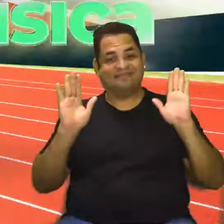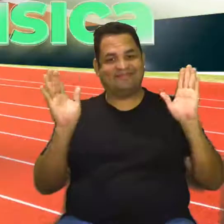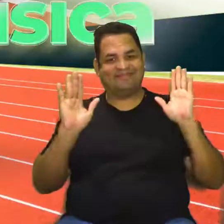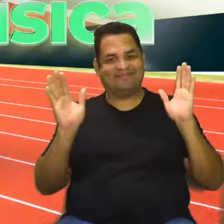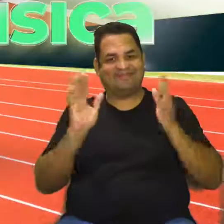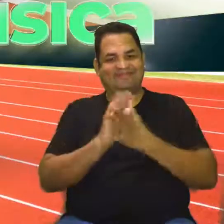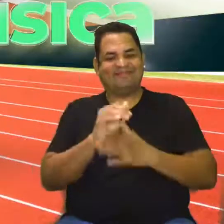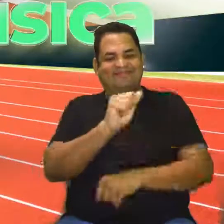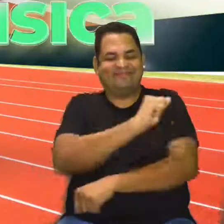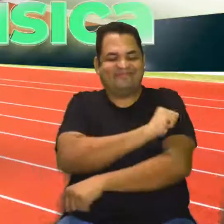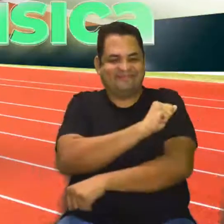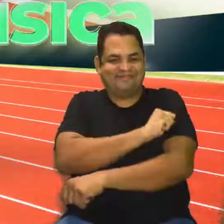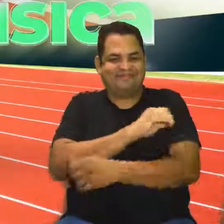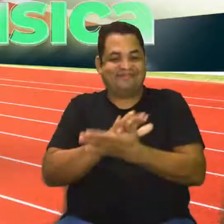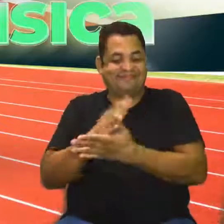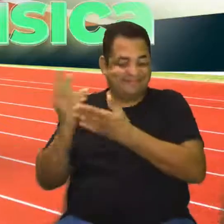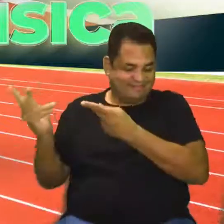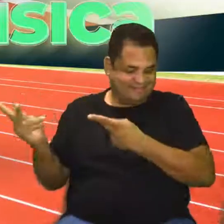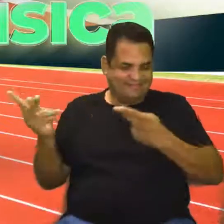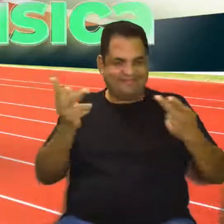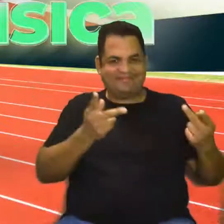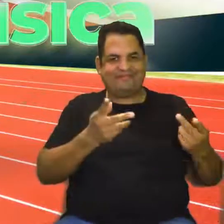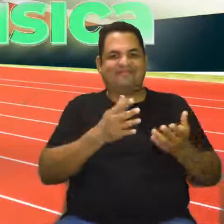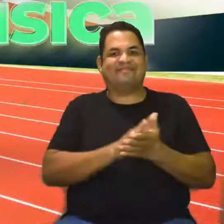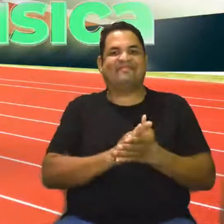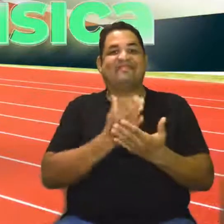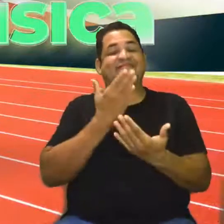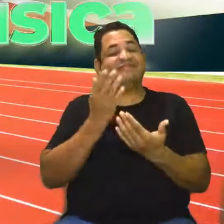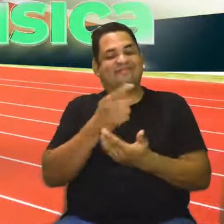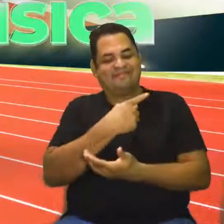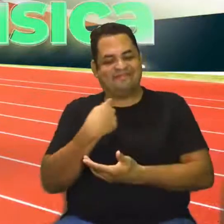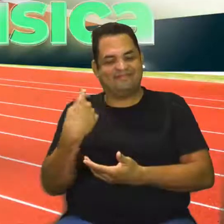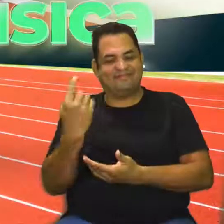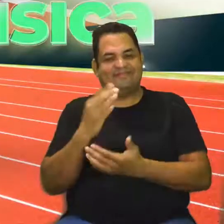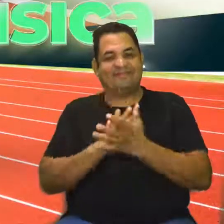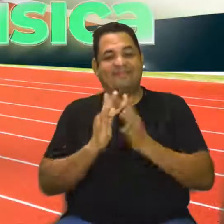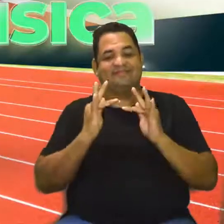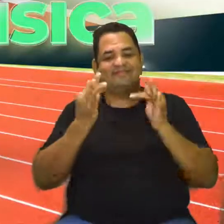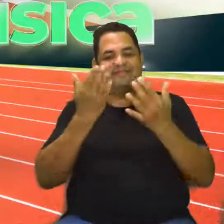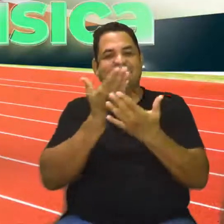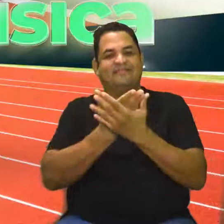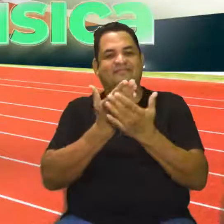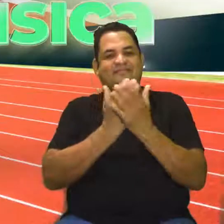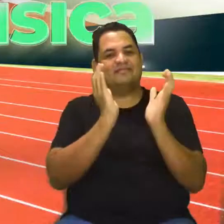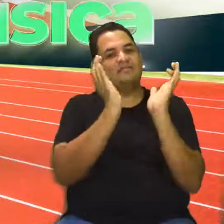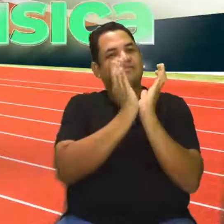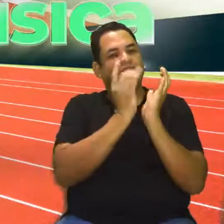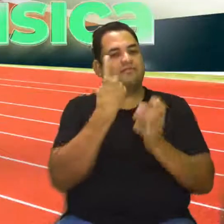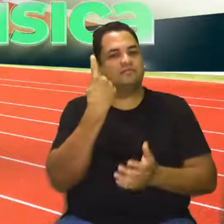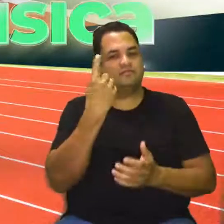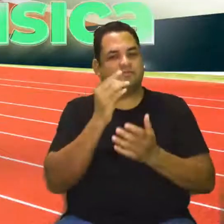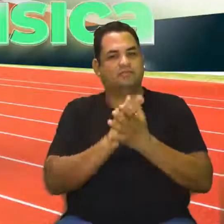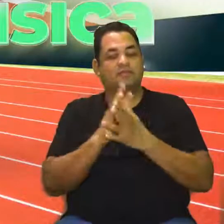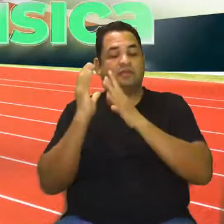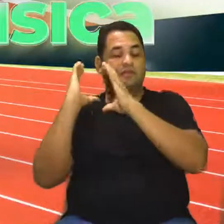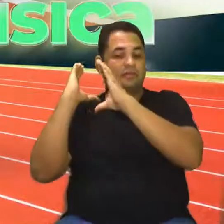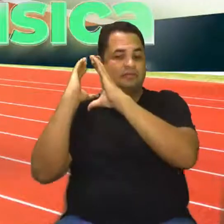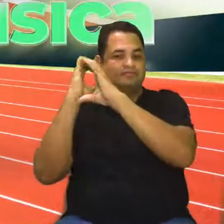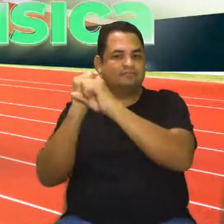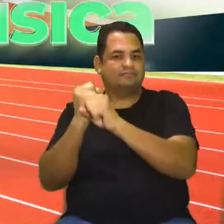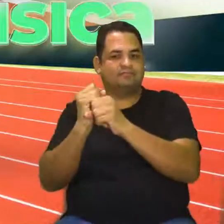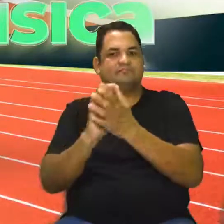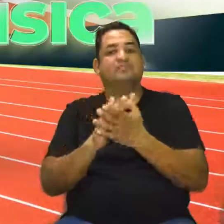Olá, estudantes! Sejam bem-vindos para a nossa última aula da Unidade 1. Estamos na revisão